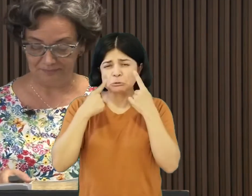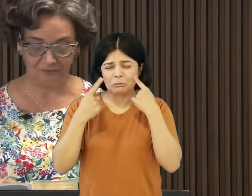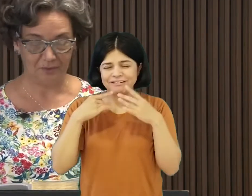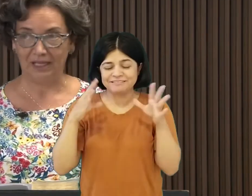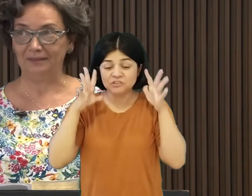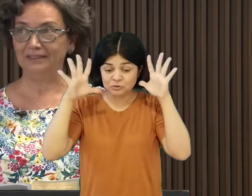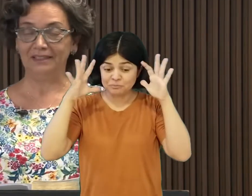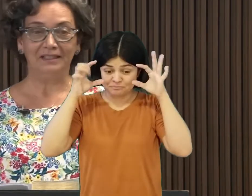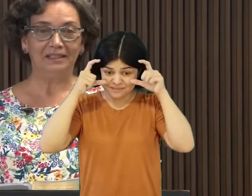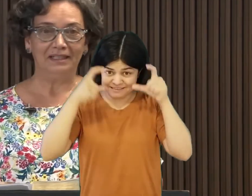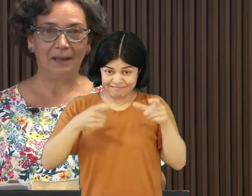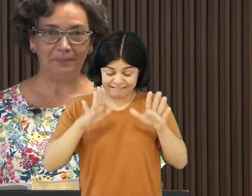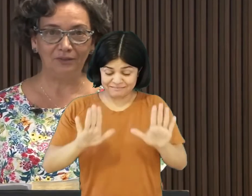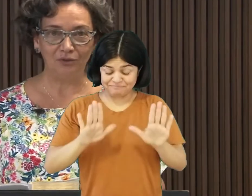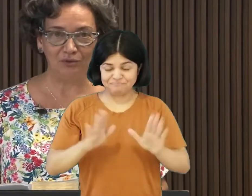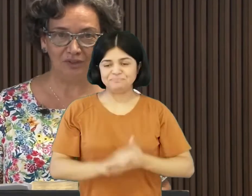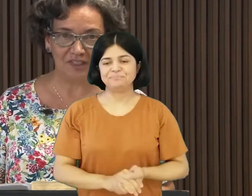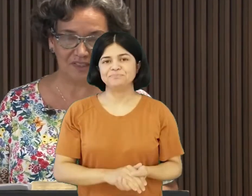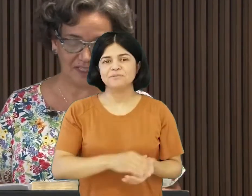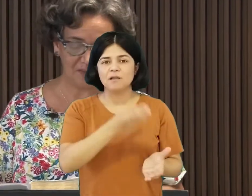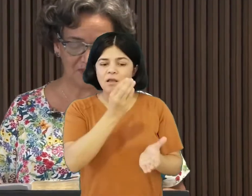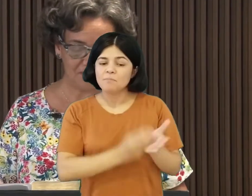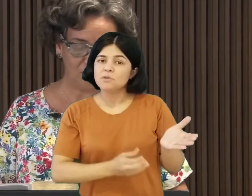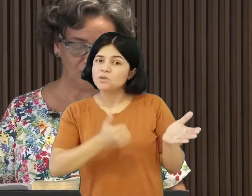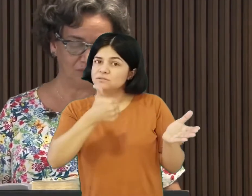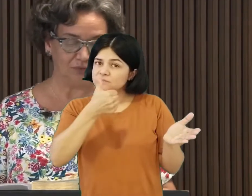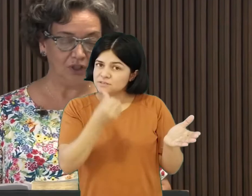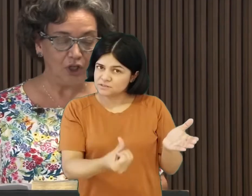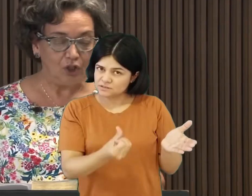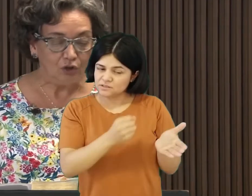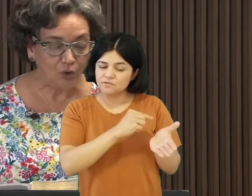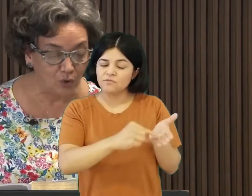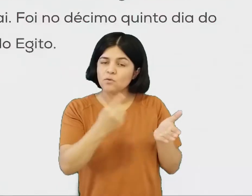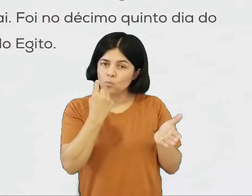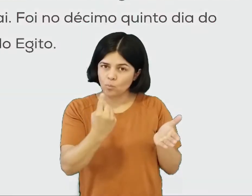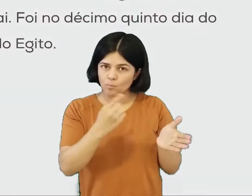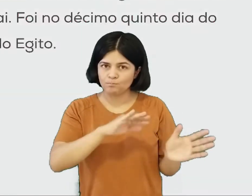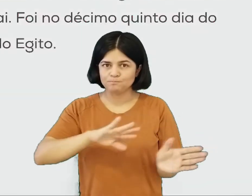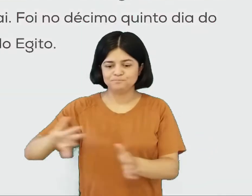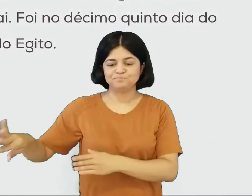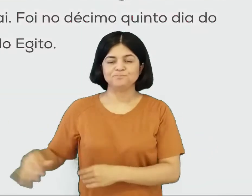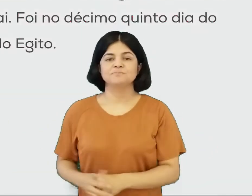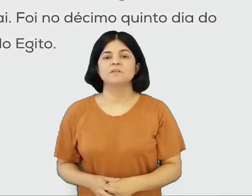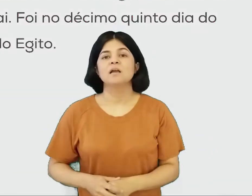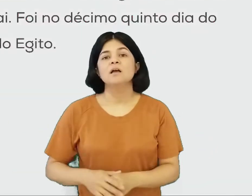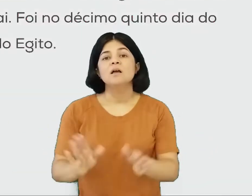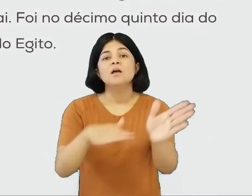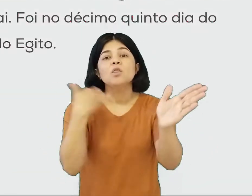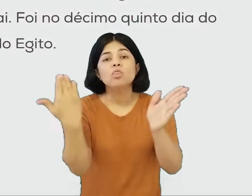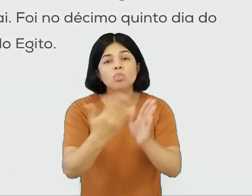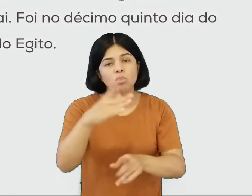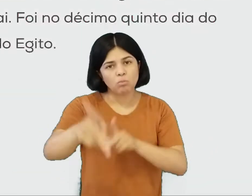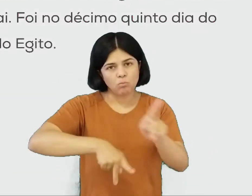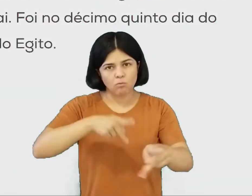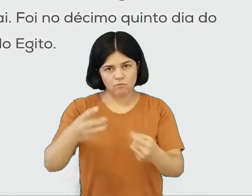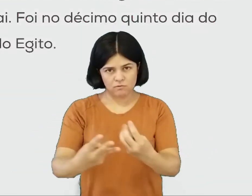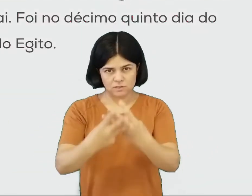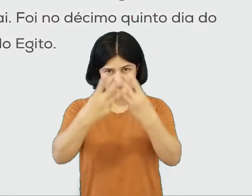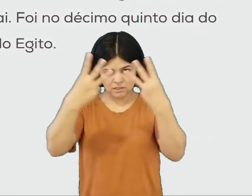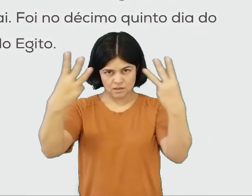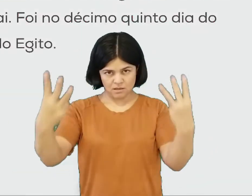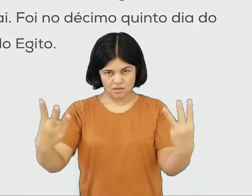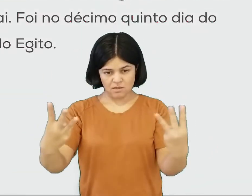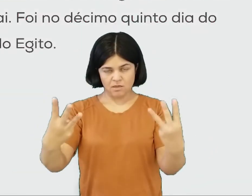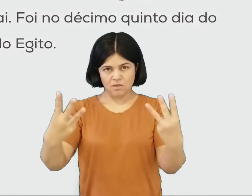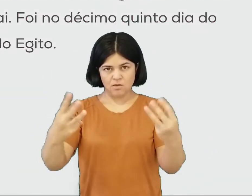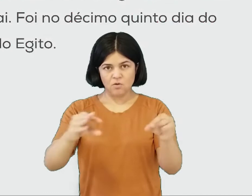concentrar. Vamos lá. Capítulo 16, versículo 1. Toda a comunidade de Israel partiu